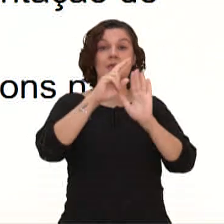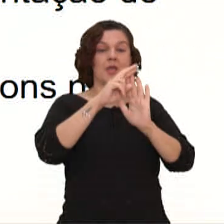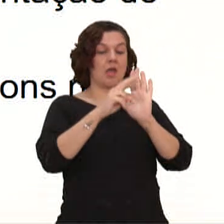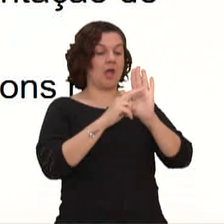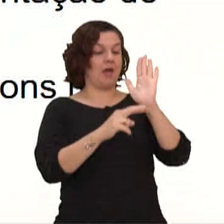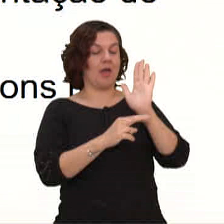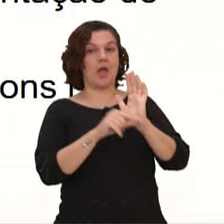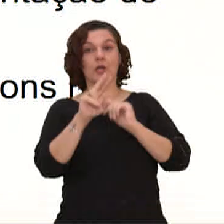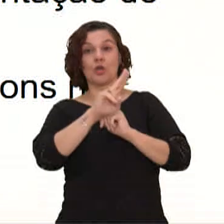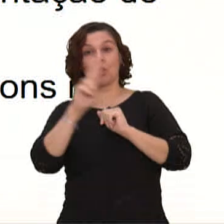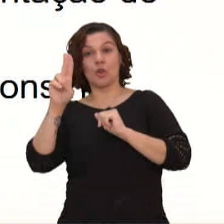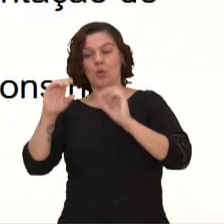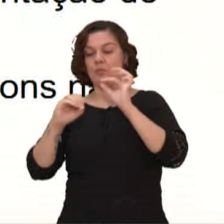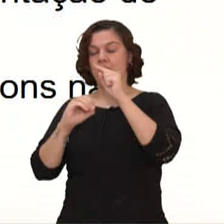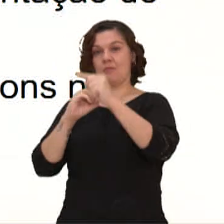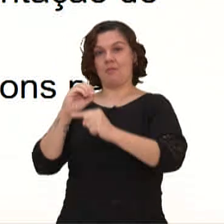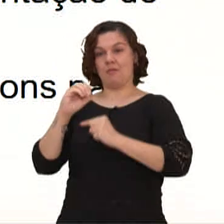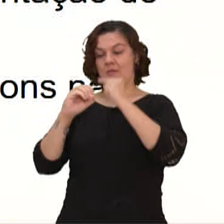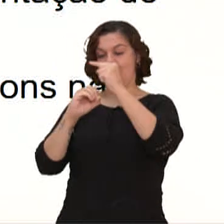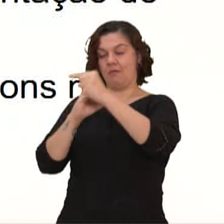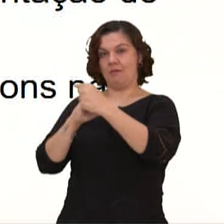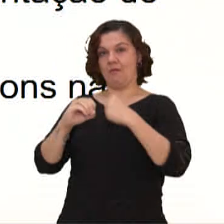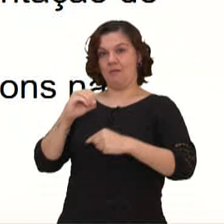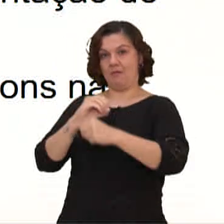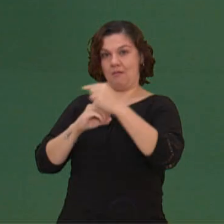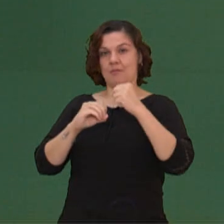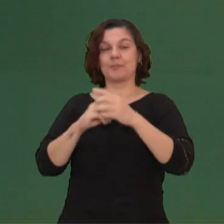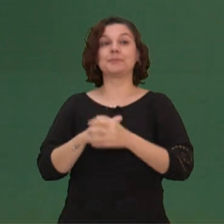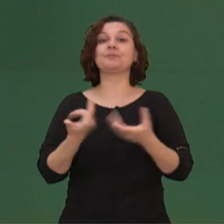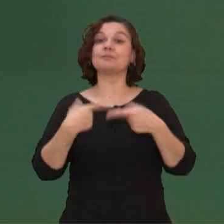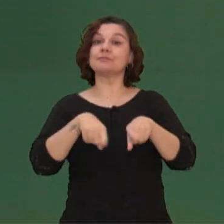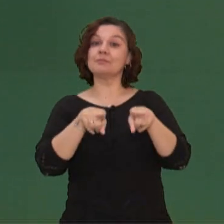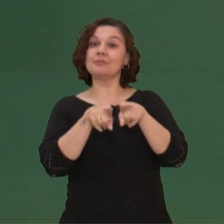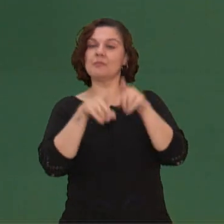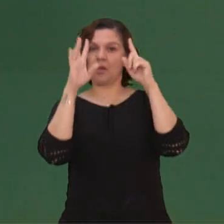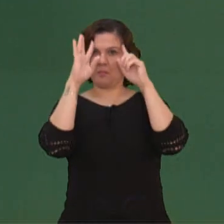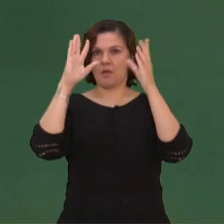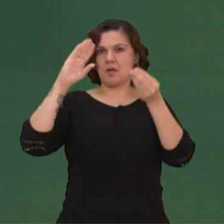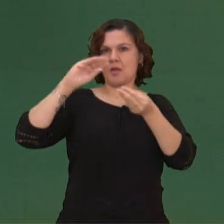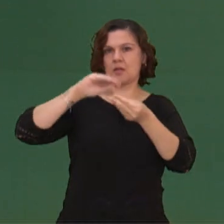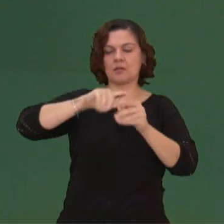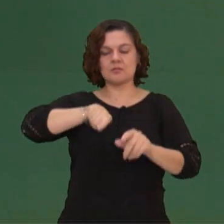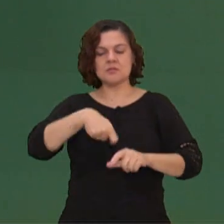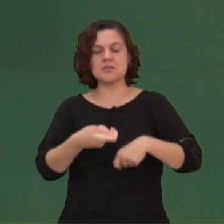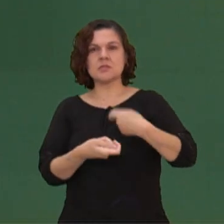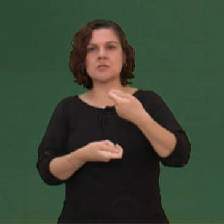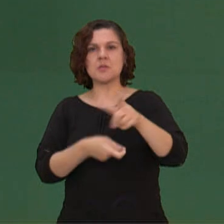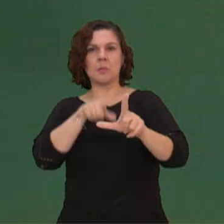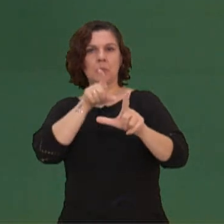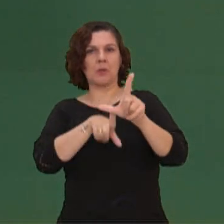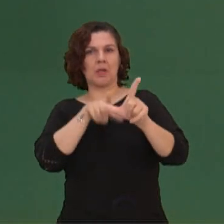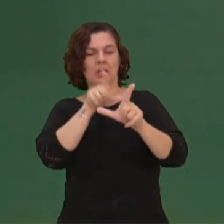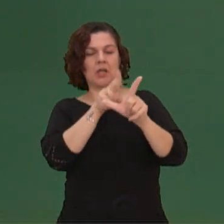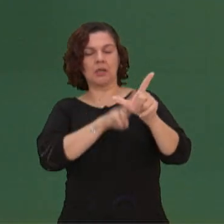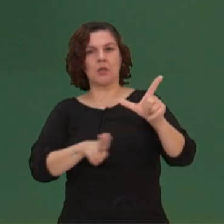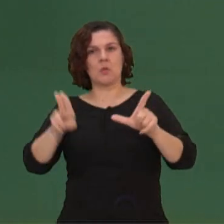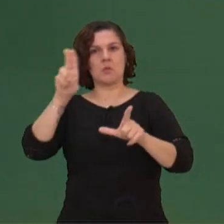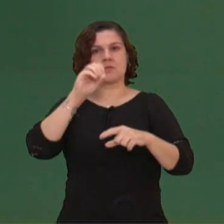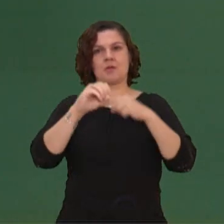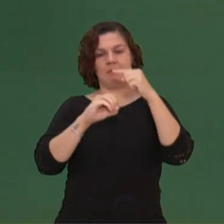dar nomes para os átomos. E entender e aplicar a simbologia, os símbolos que a gente usa para representar